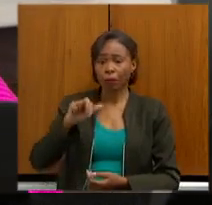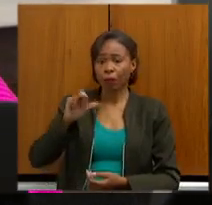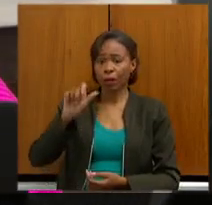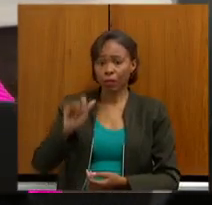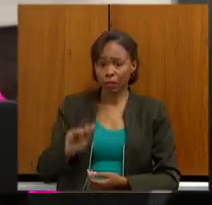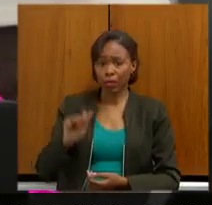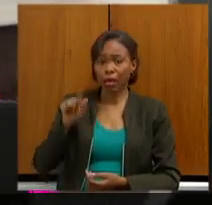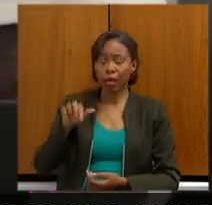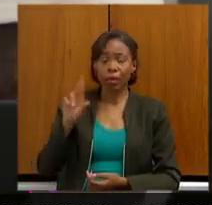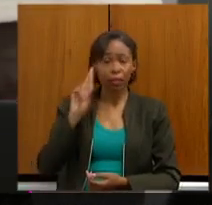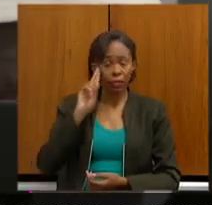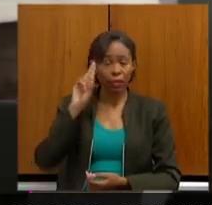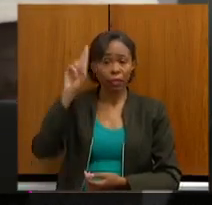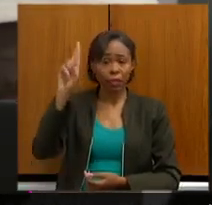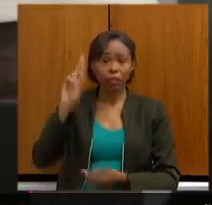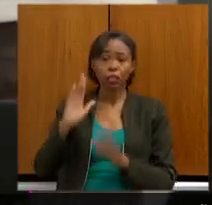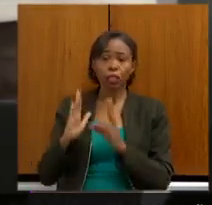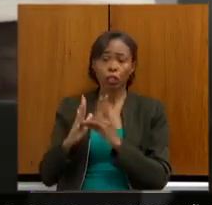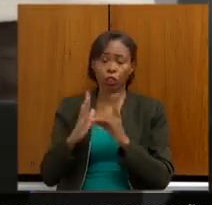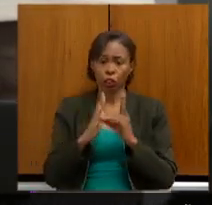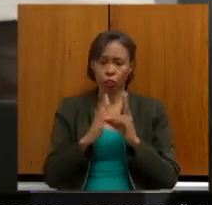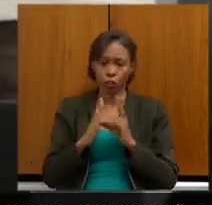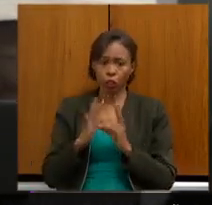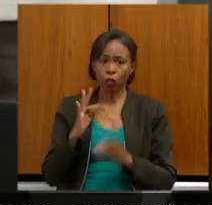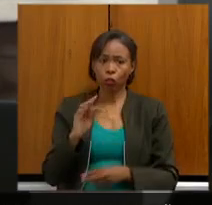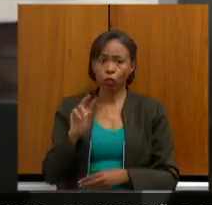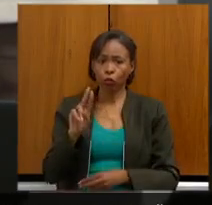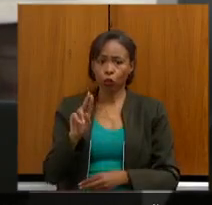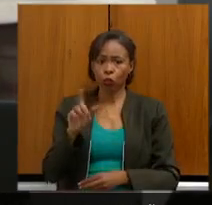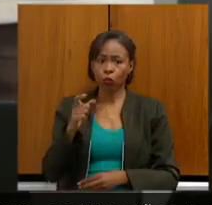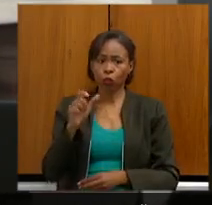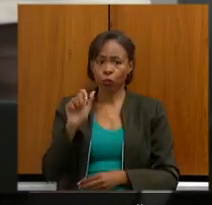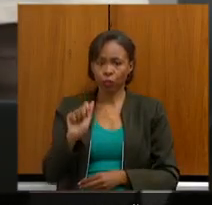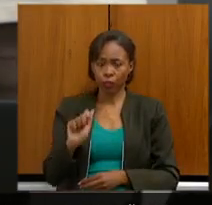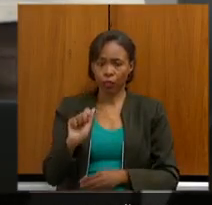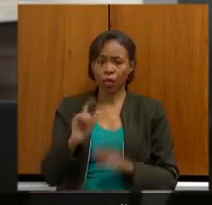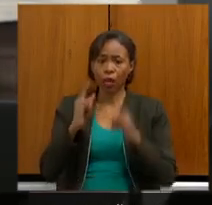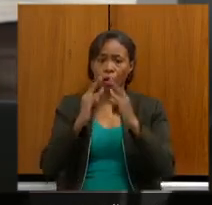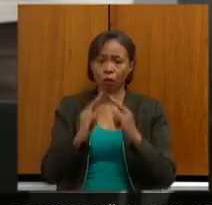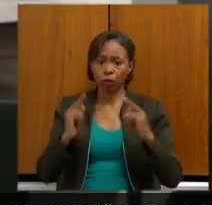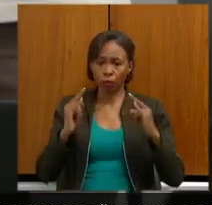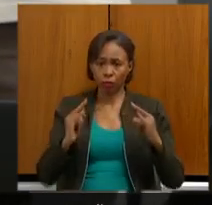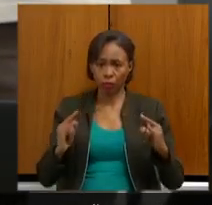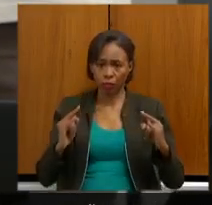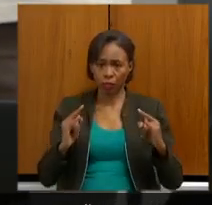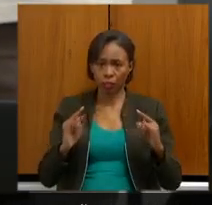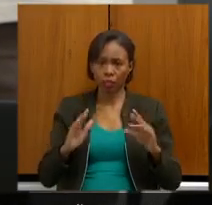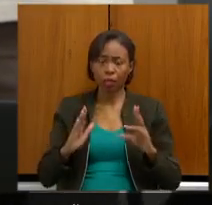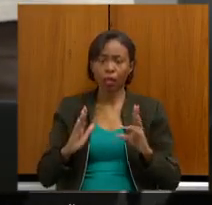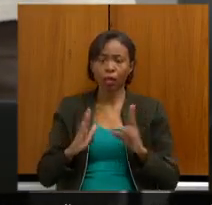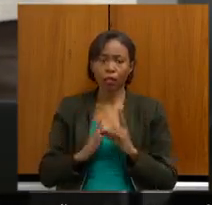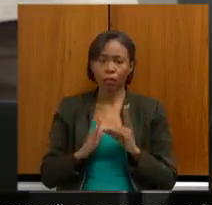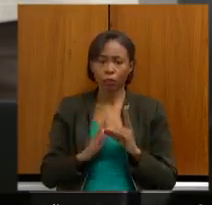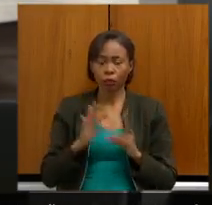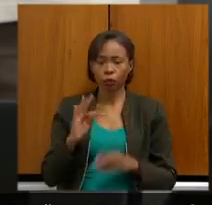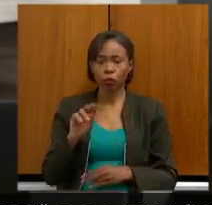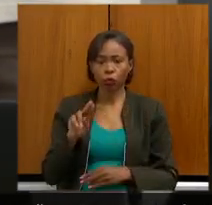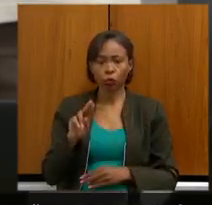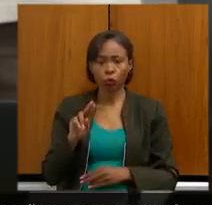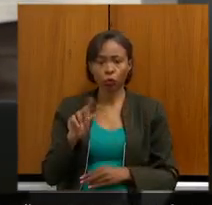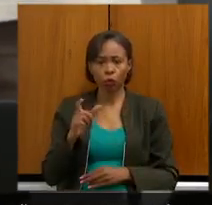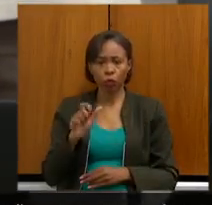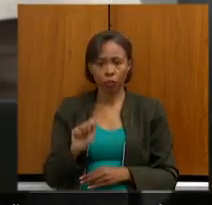Silva liderança indígena tuxa da Xuxa Aldeia do chá setor